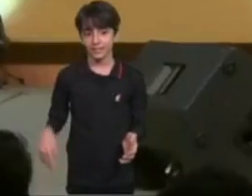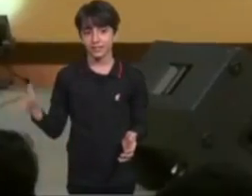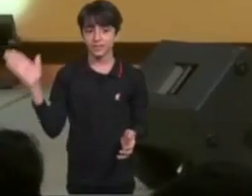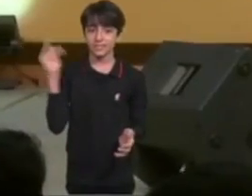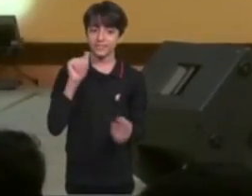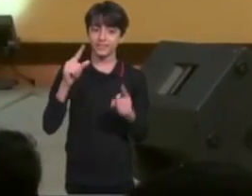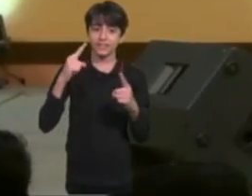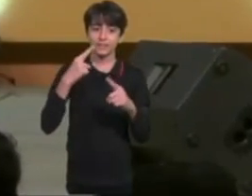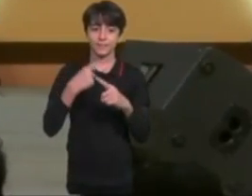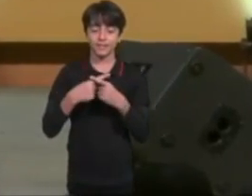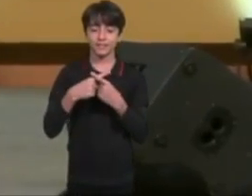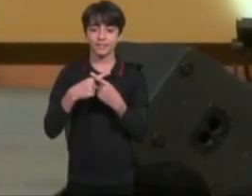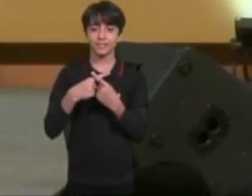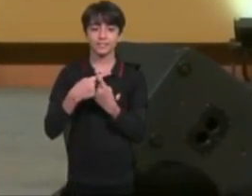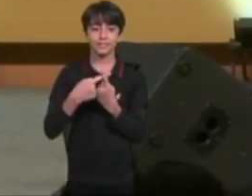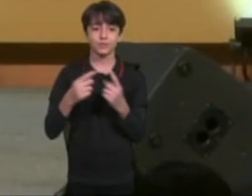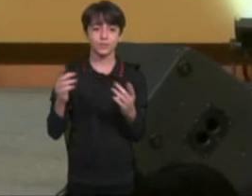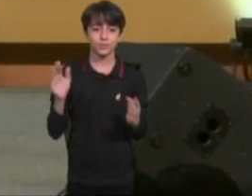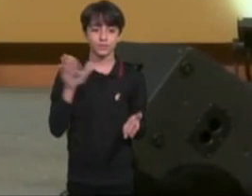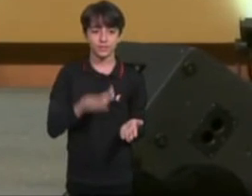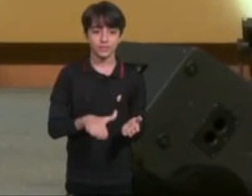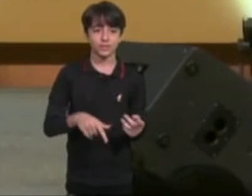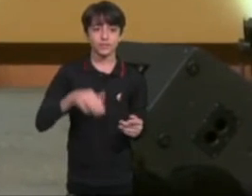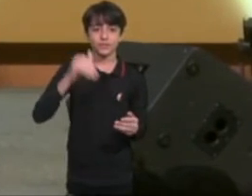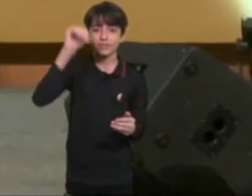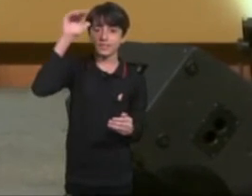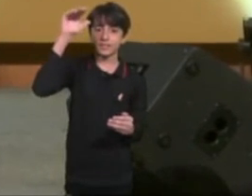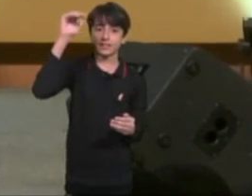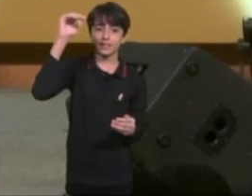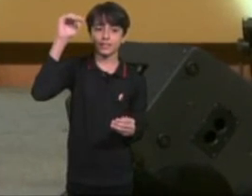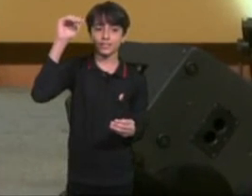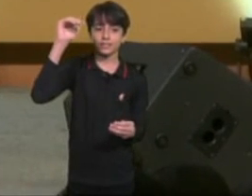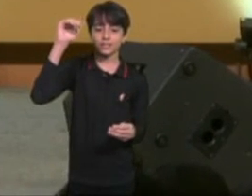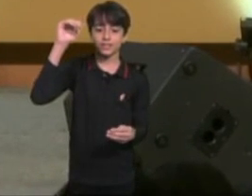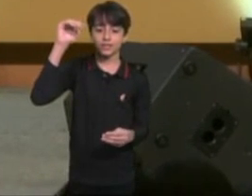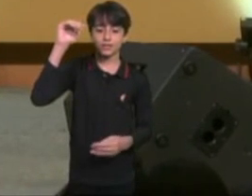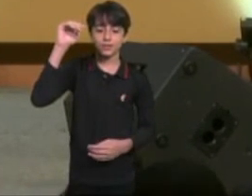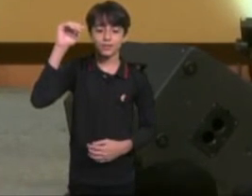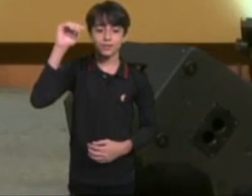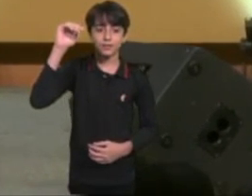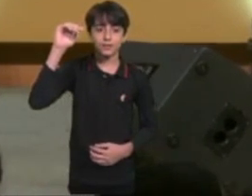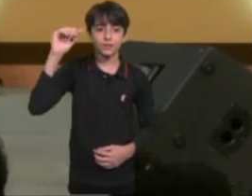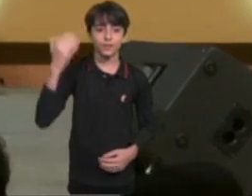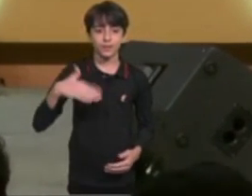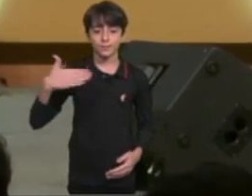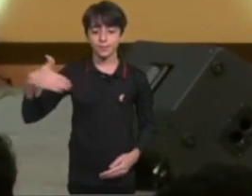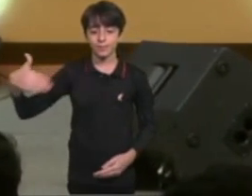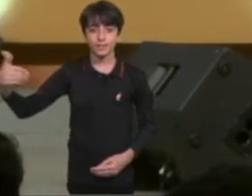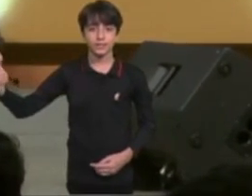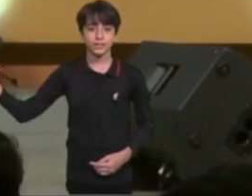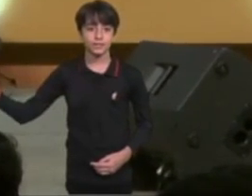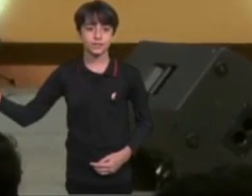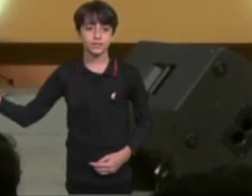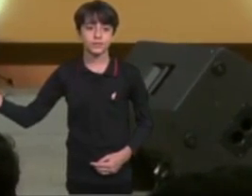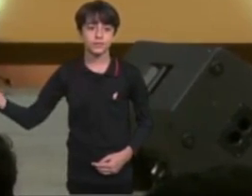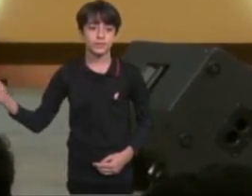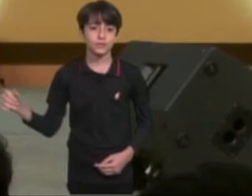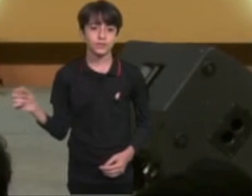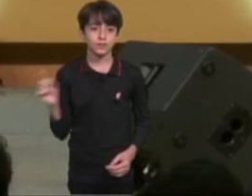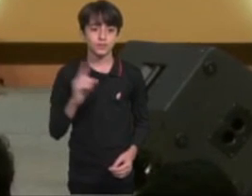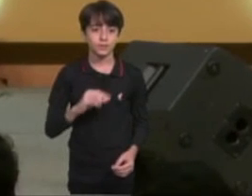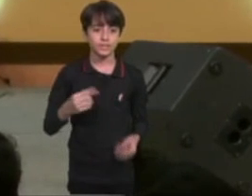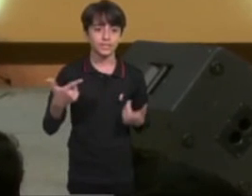ah e hoje você cresceu o tempo passou do que se queixa o homem a não ser dos seus próprios pecados